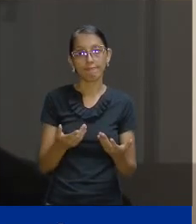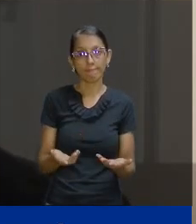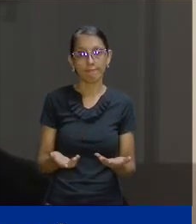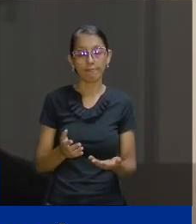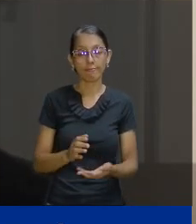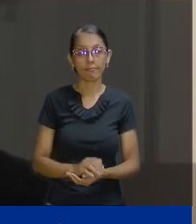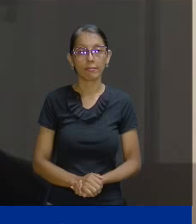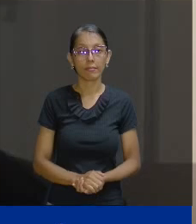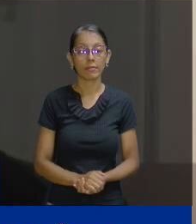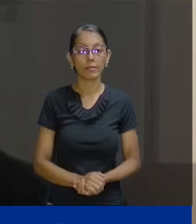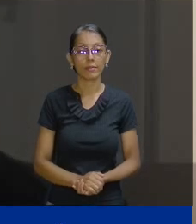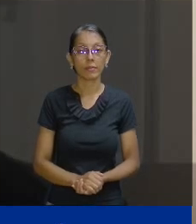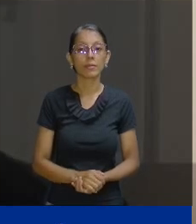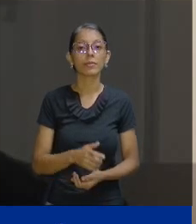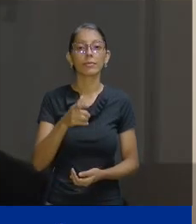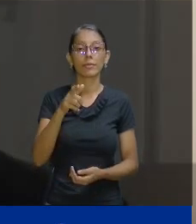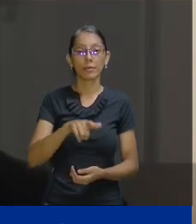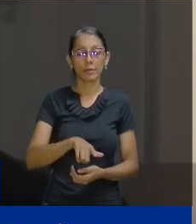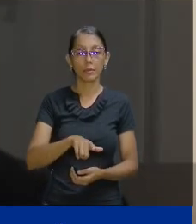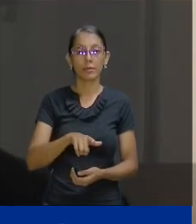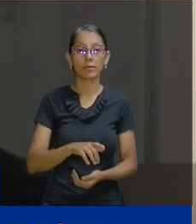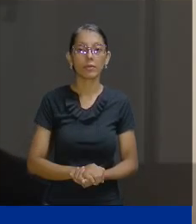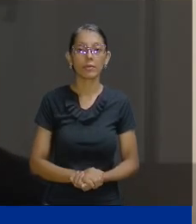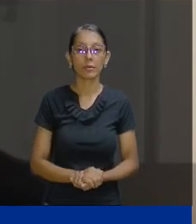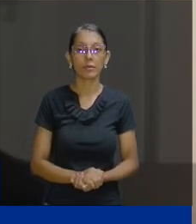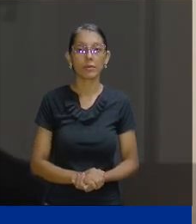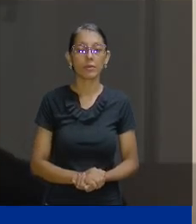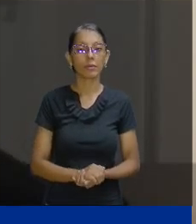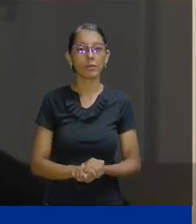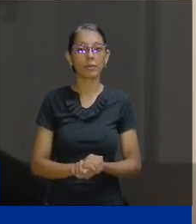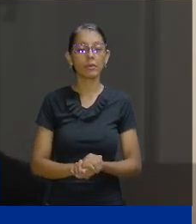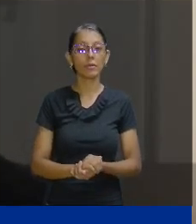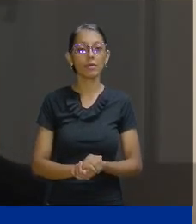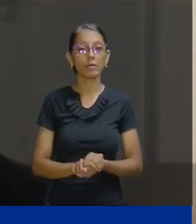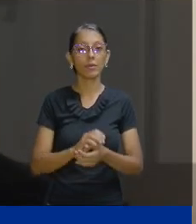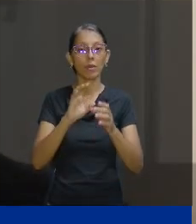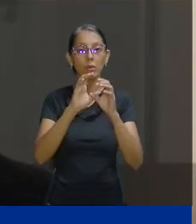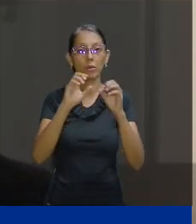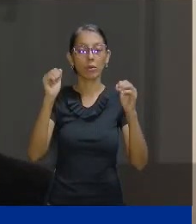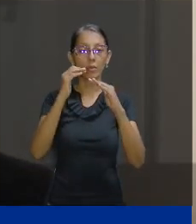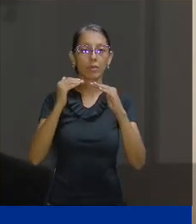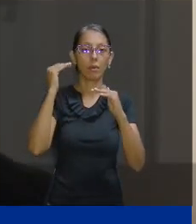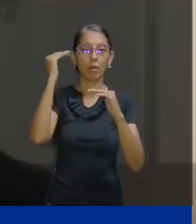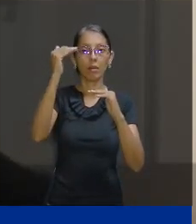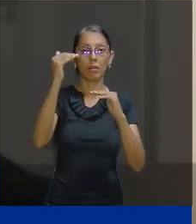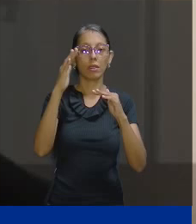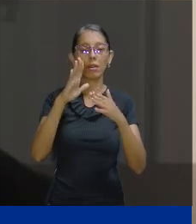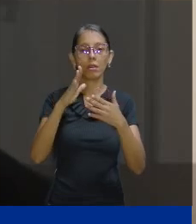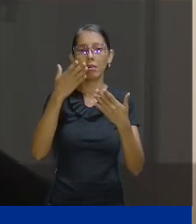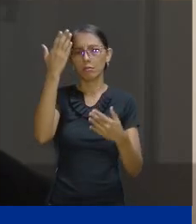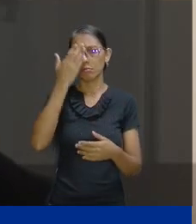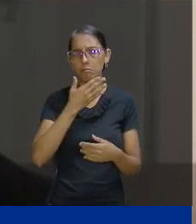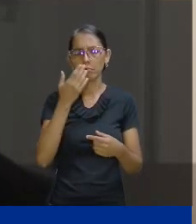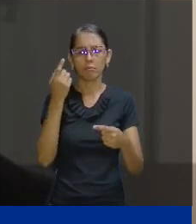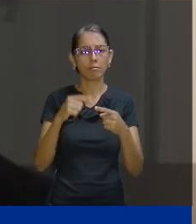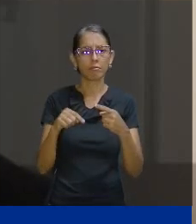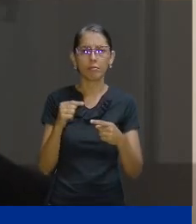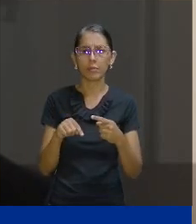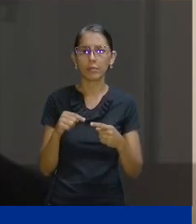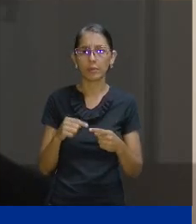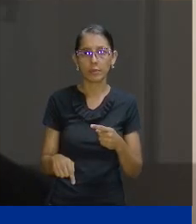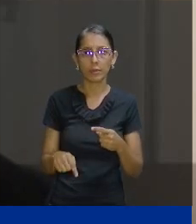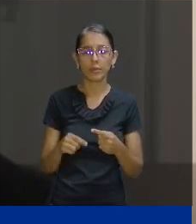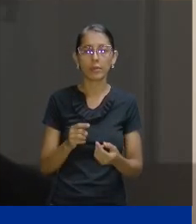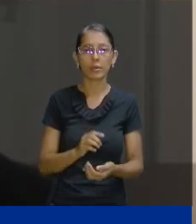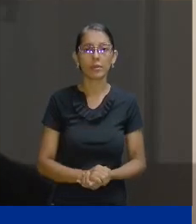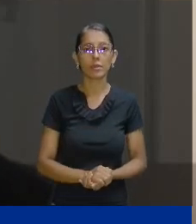Tribunal Superior Eleitoral, gravidade no abuso não é suficiente para esse caso. A prova da captação ilícita de